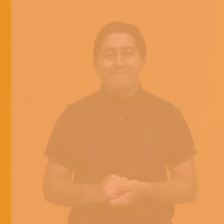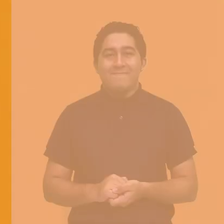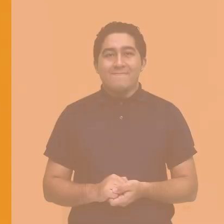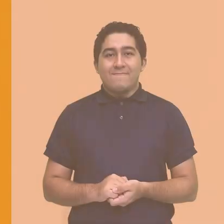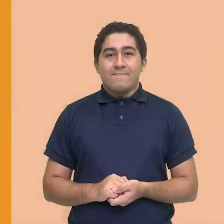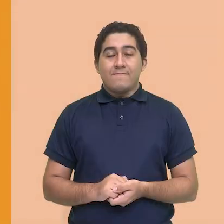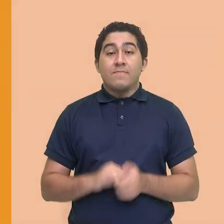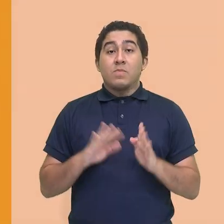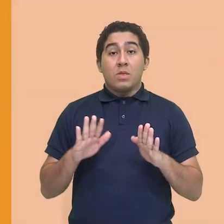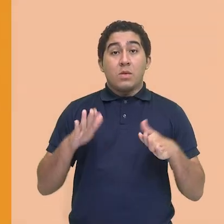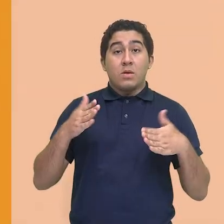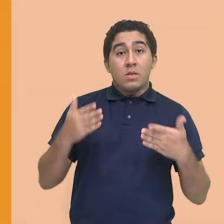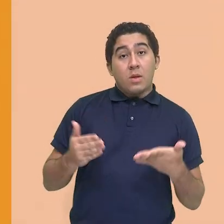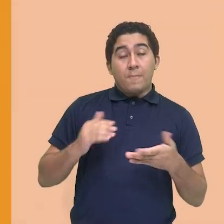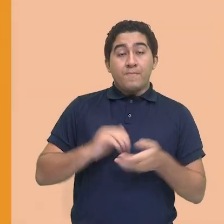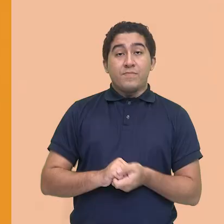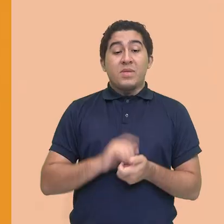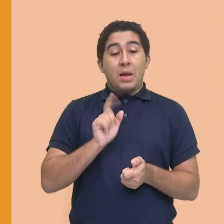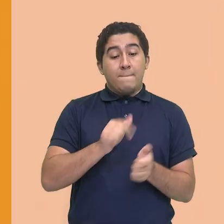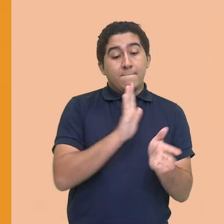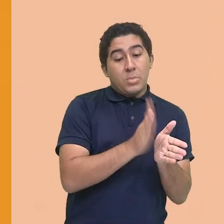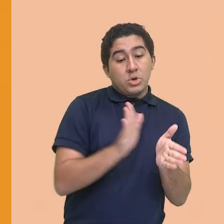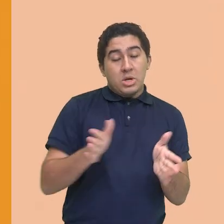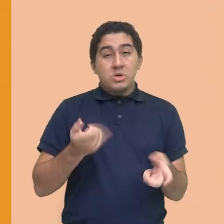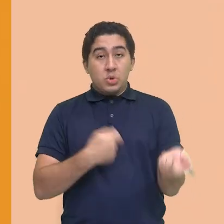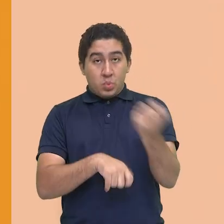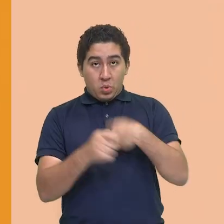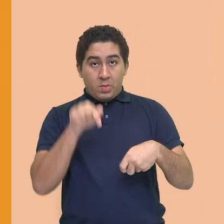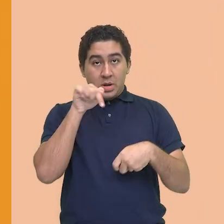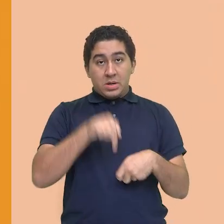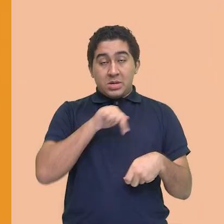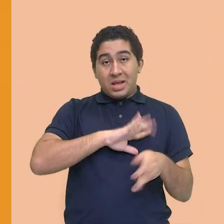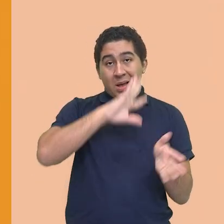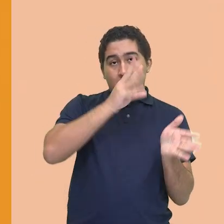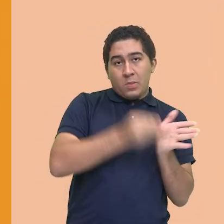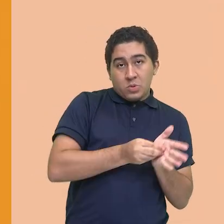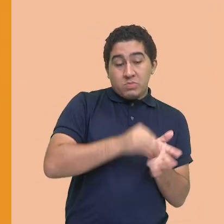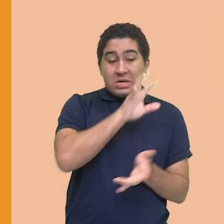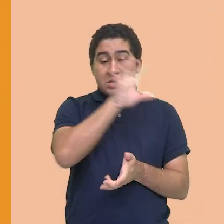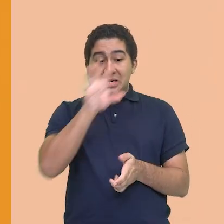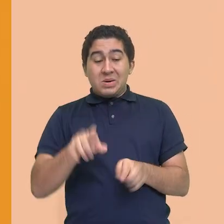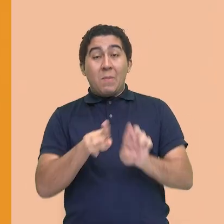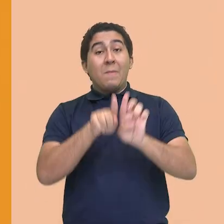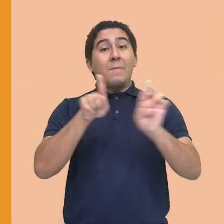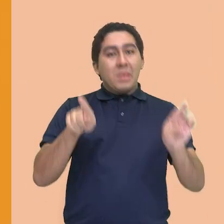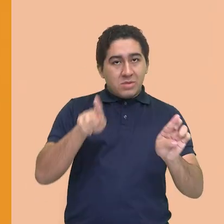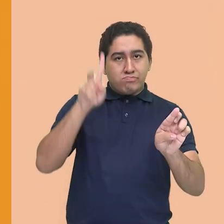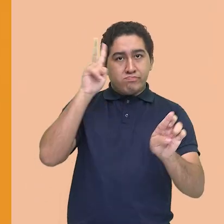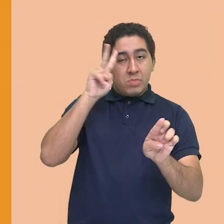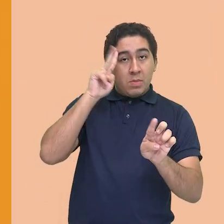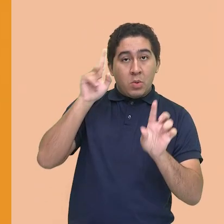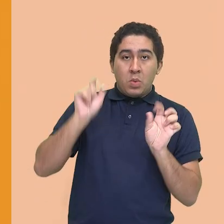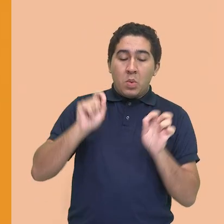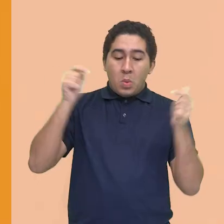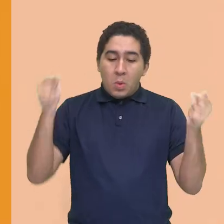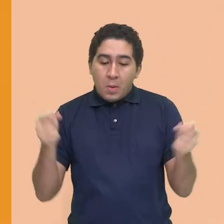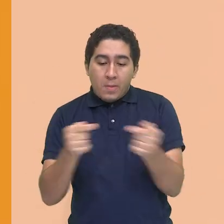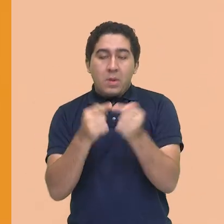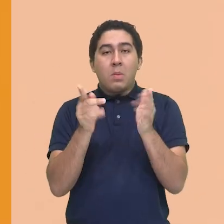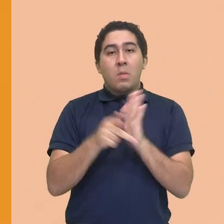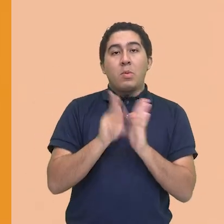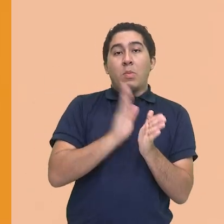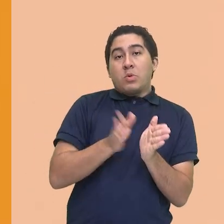Falaremos então sobre processos econômicos aqui da região amazônica, mas sem desvincular, obviamente, com o